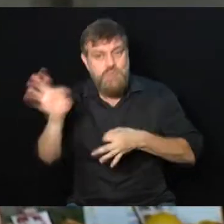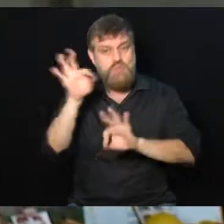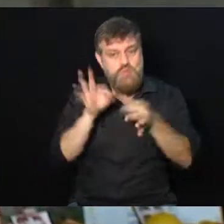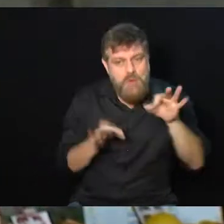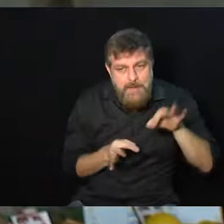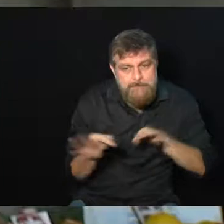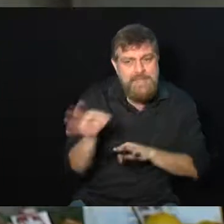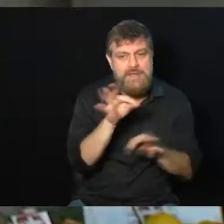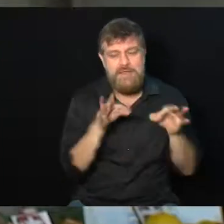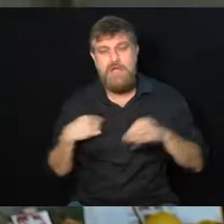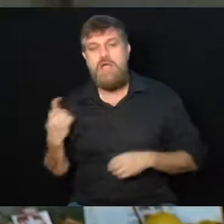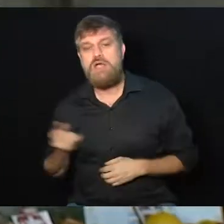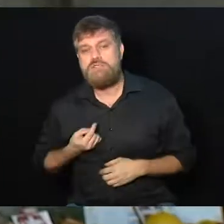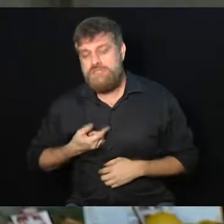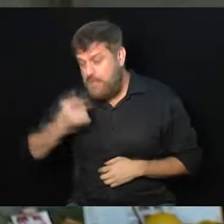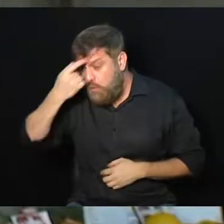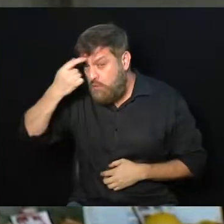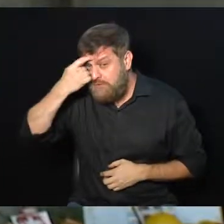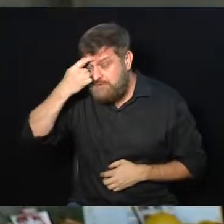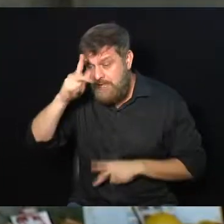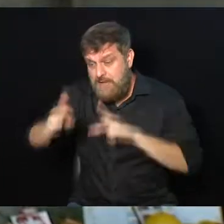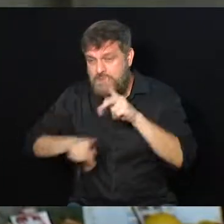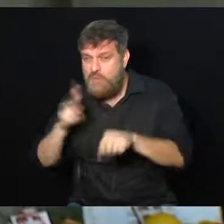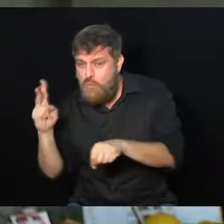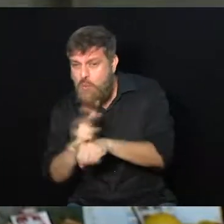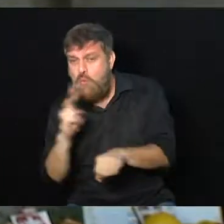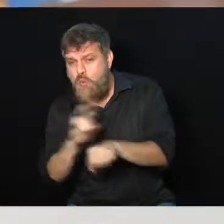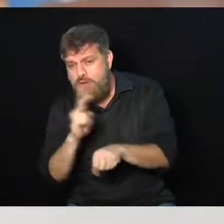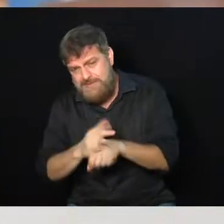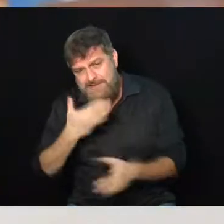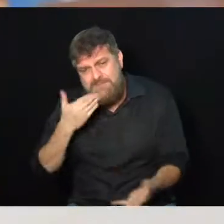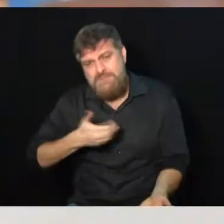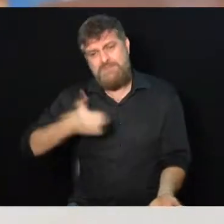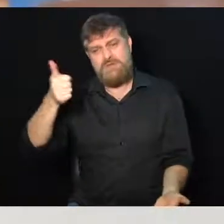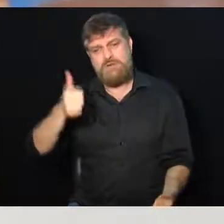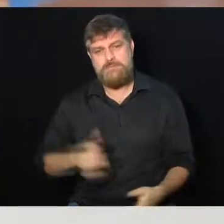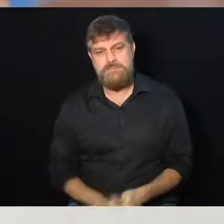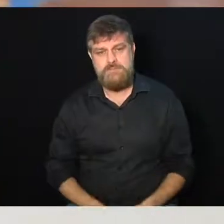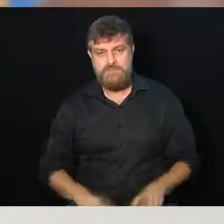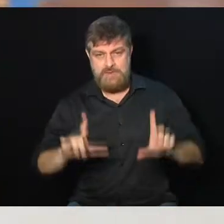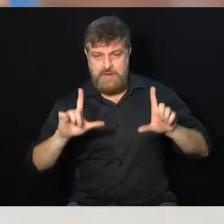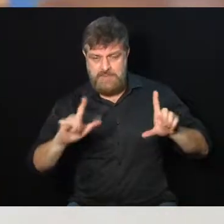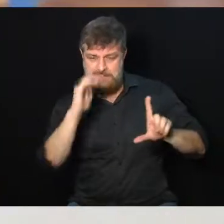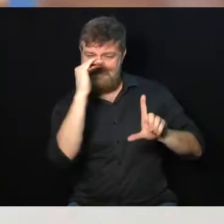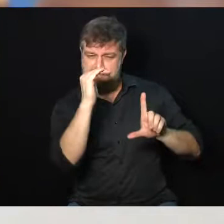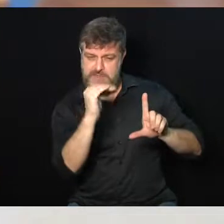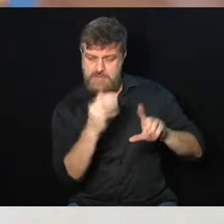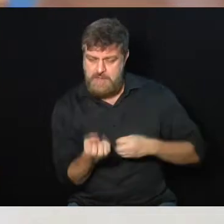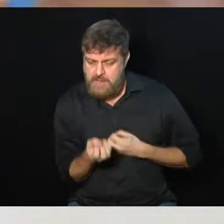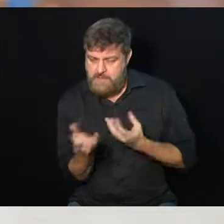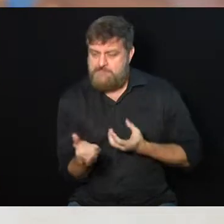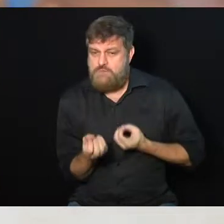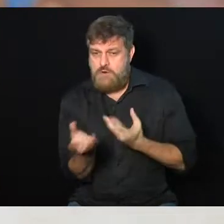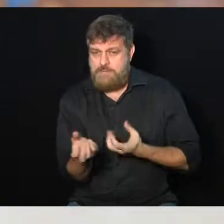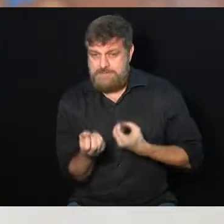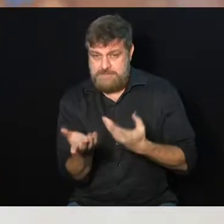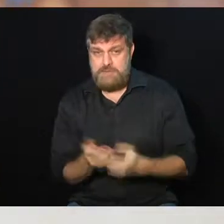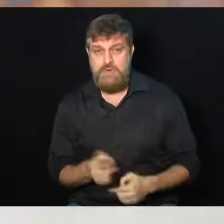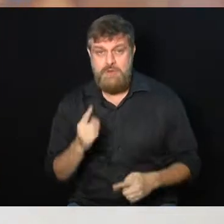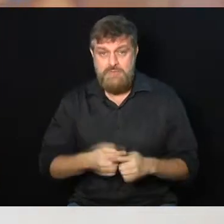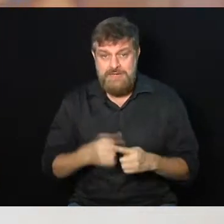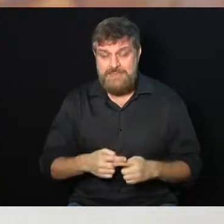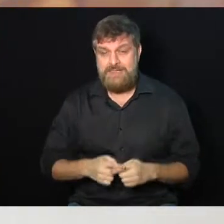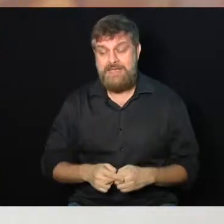espera conscientizar as pessoas para cuidar melhor das nossas abelhas. Cartazes e muita informação, pois é através